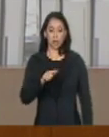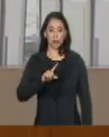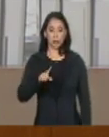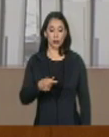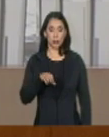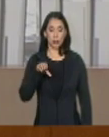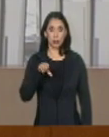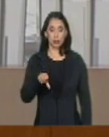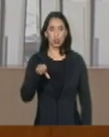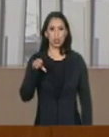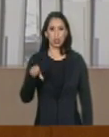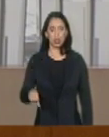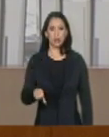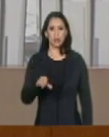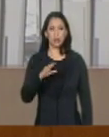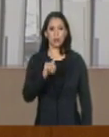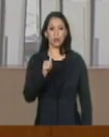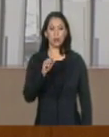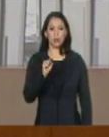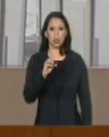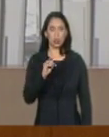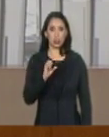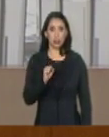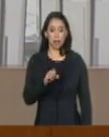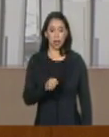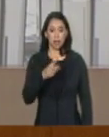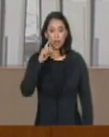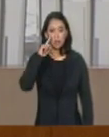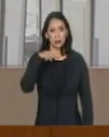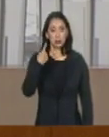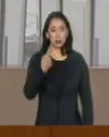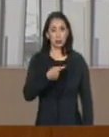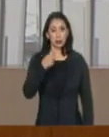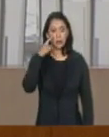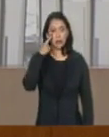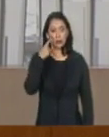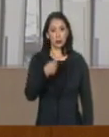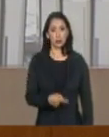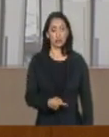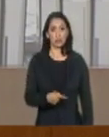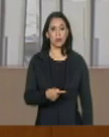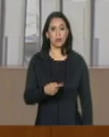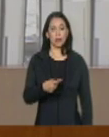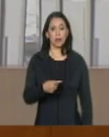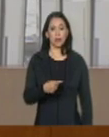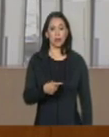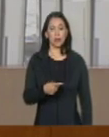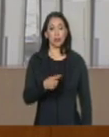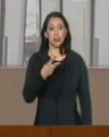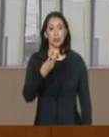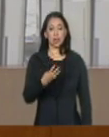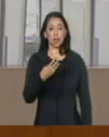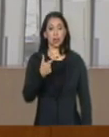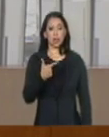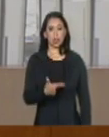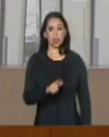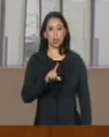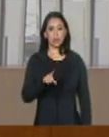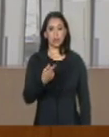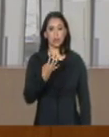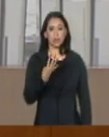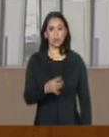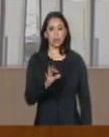47,99% dos casos decididos. Em seguida, vieram as decisões pela extinção de punibilidade, 32,4%. E, em